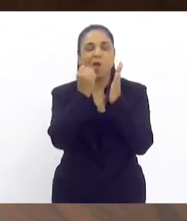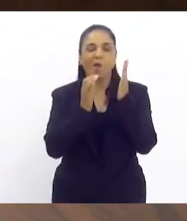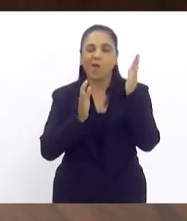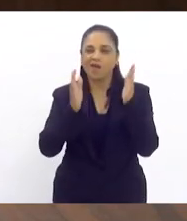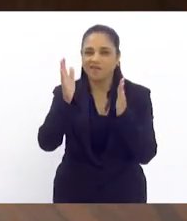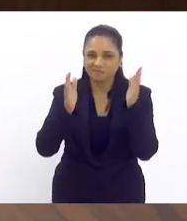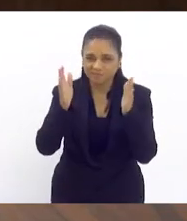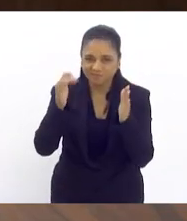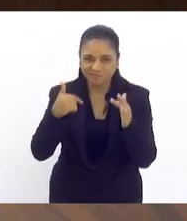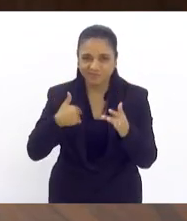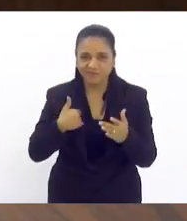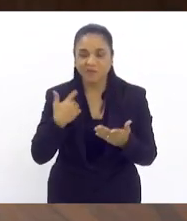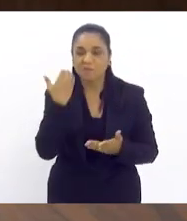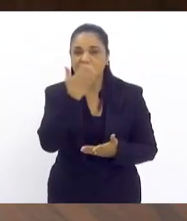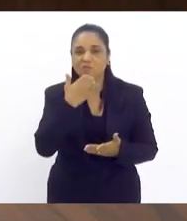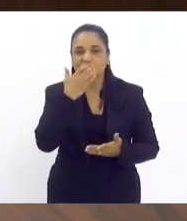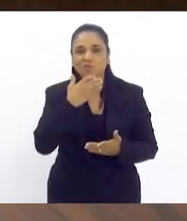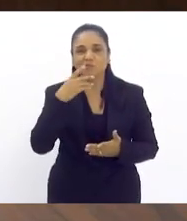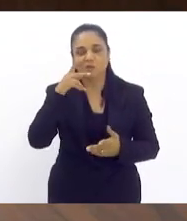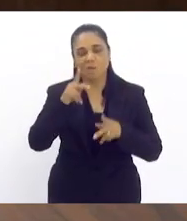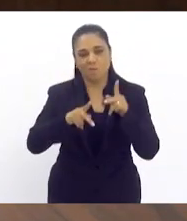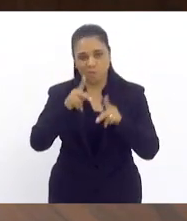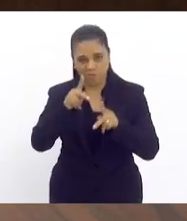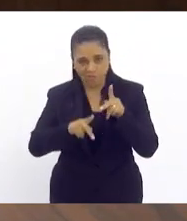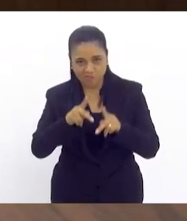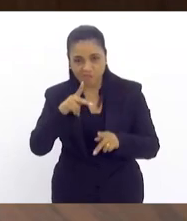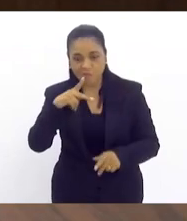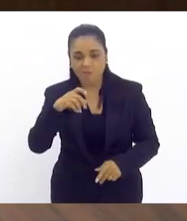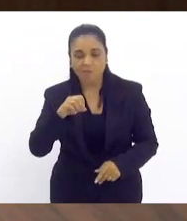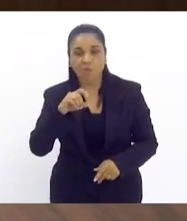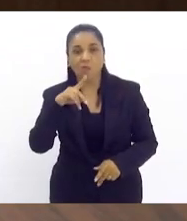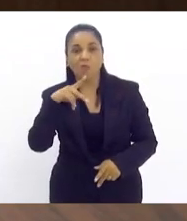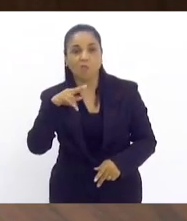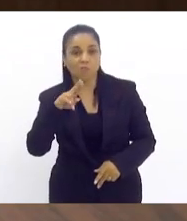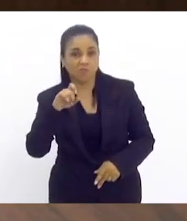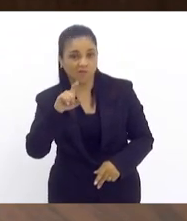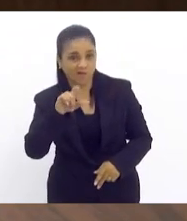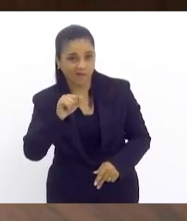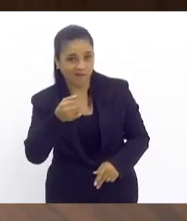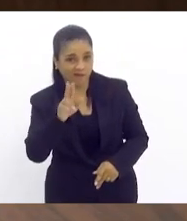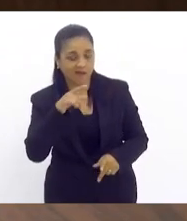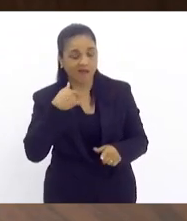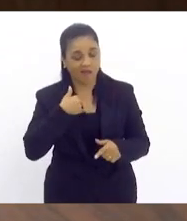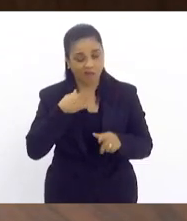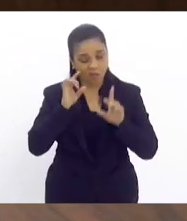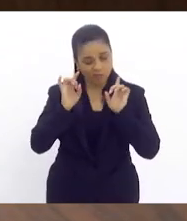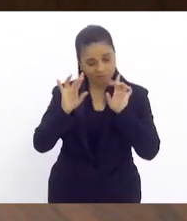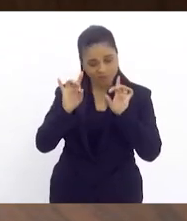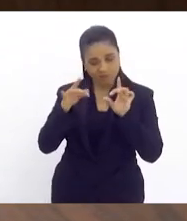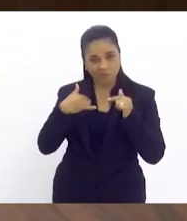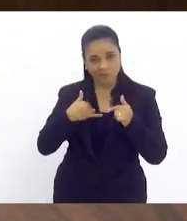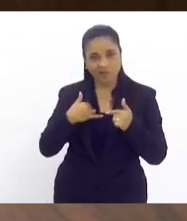popular. E eu, especialmente, e o Mink também,